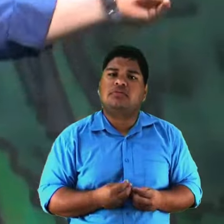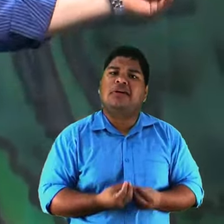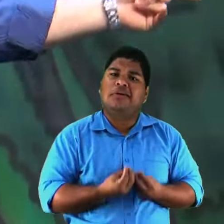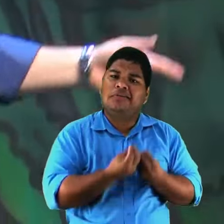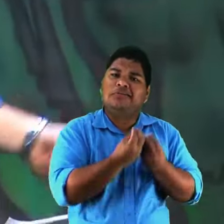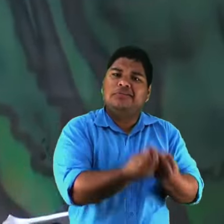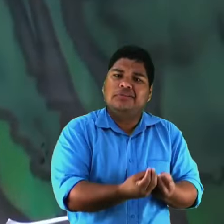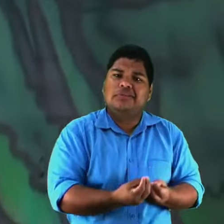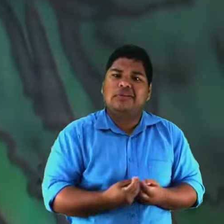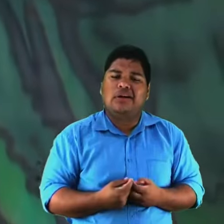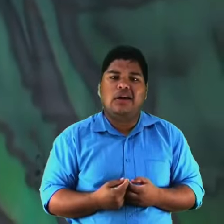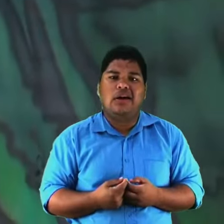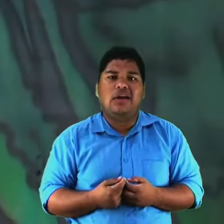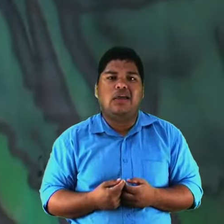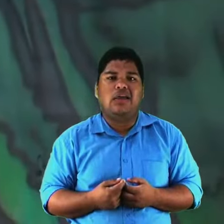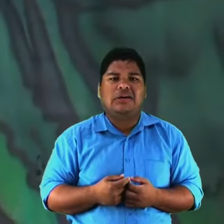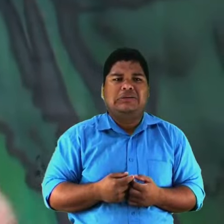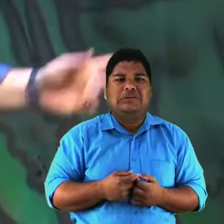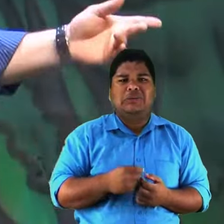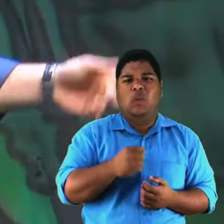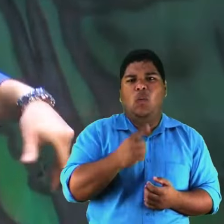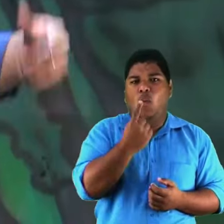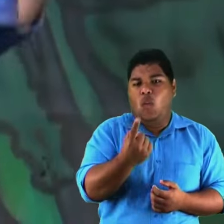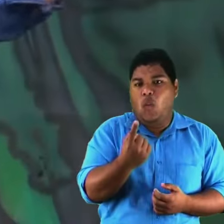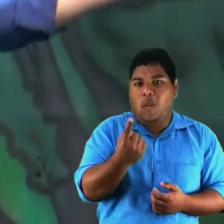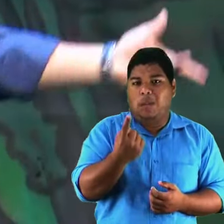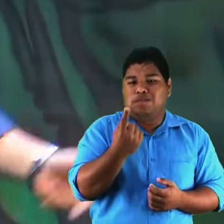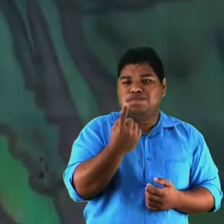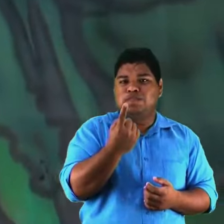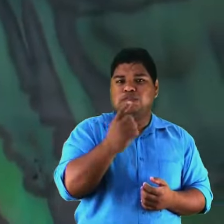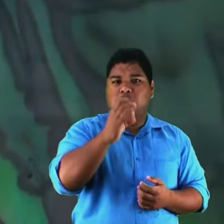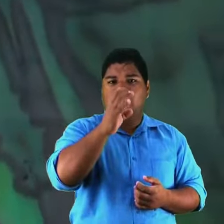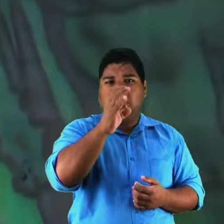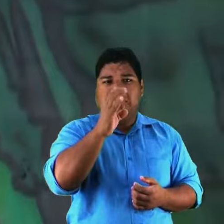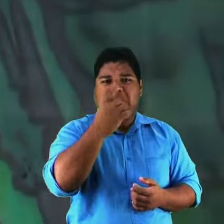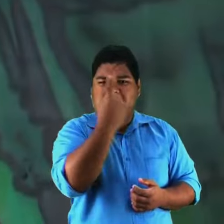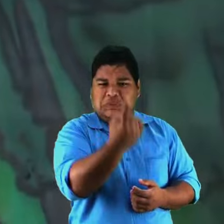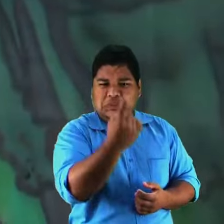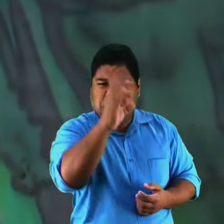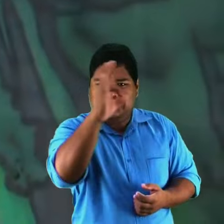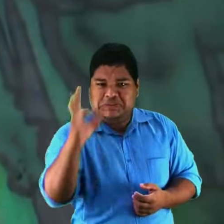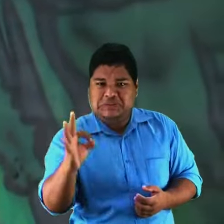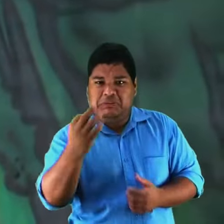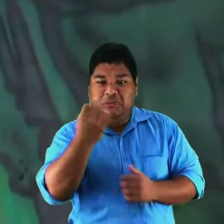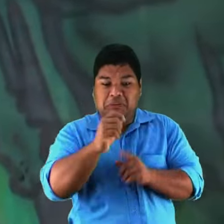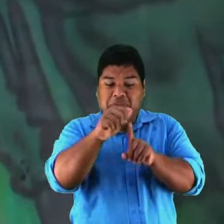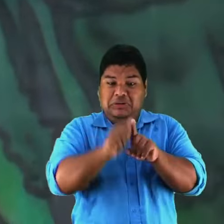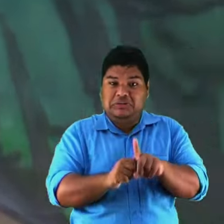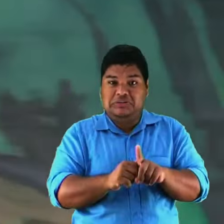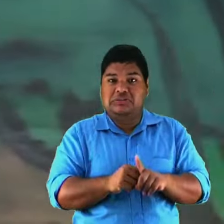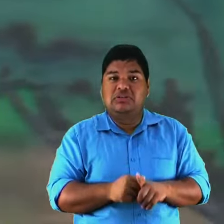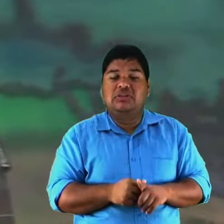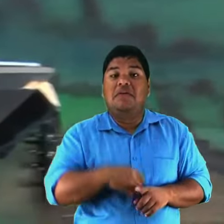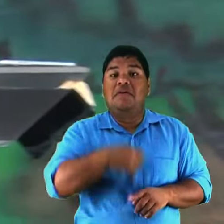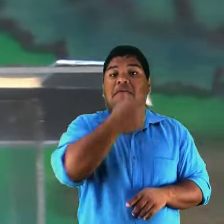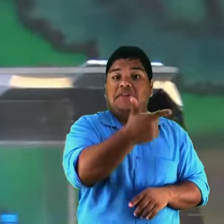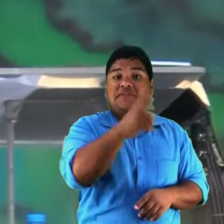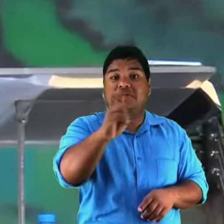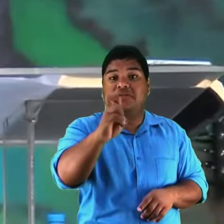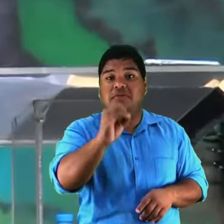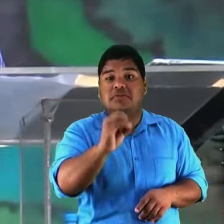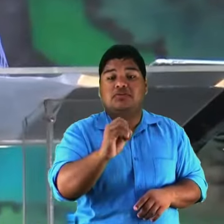a 1% ao mês... 10 anos, 100%, 20 anos, 200%, 25 anos,